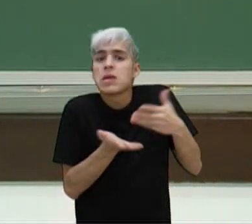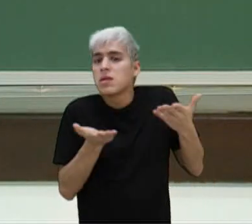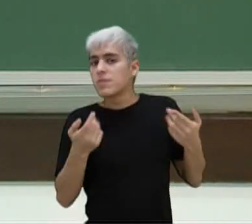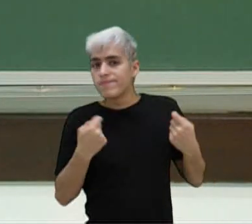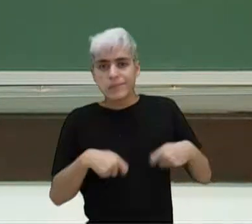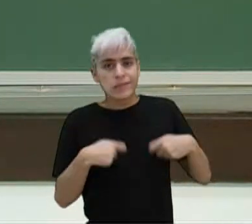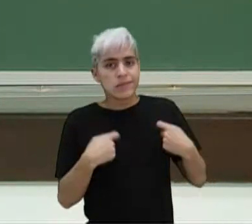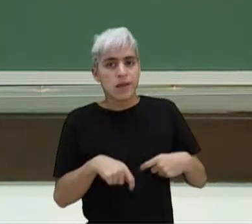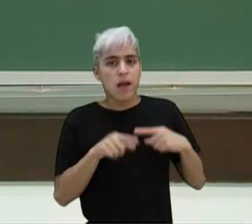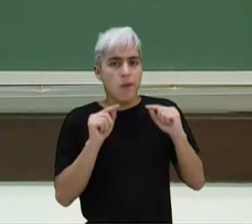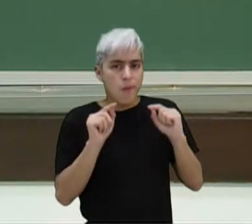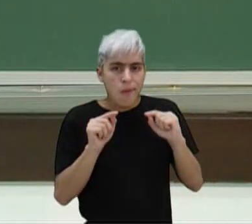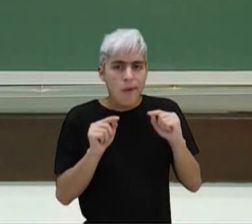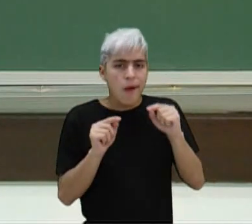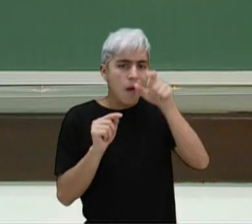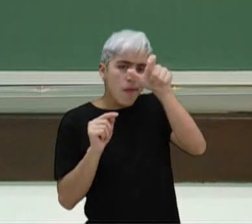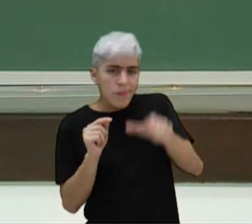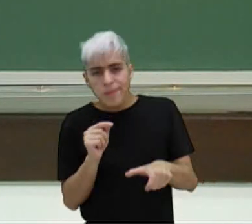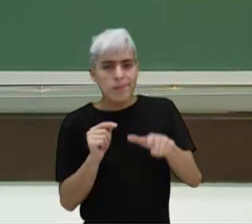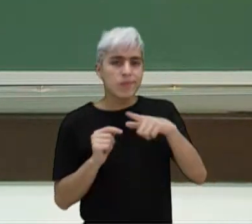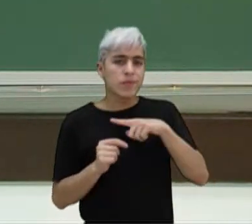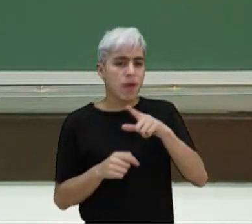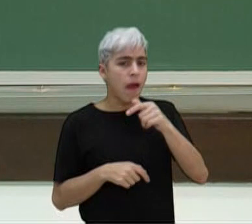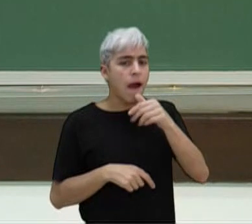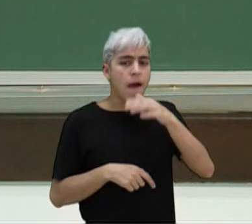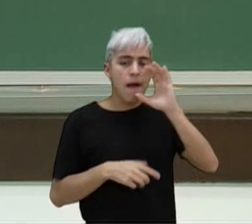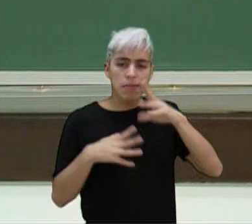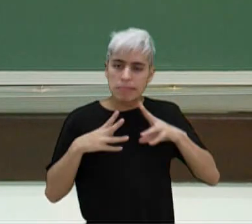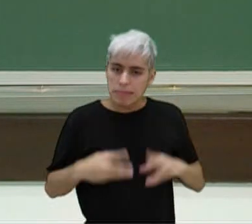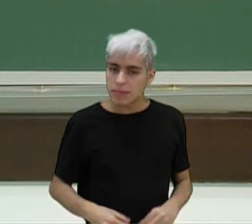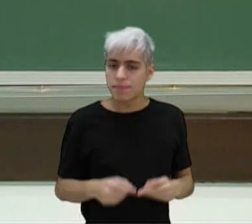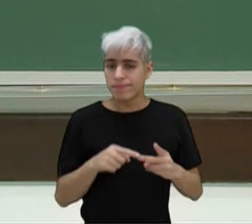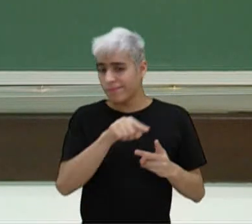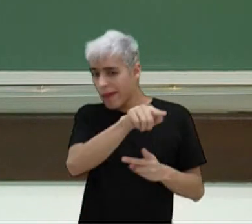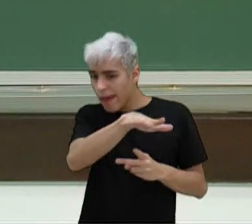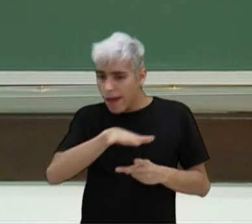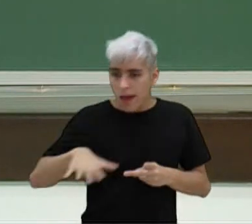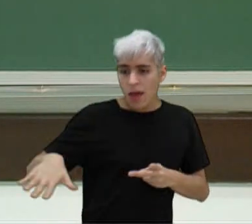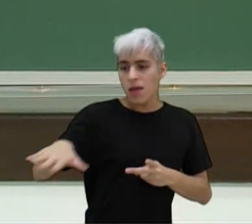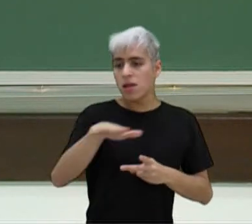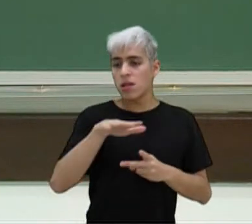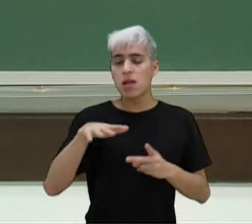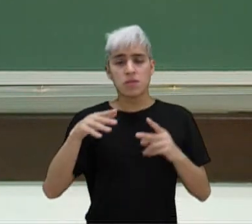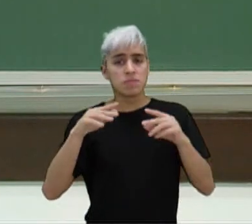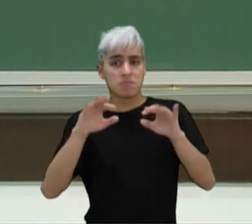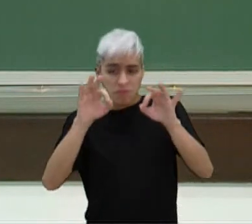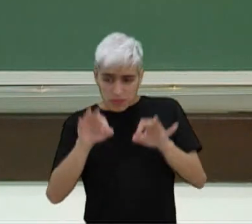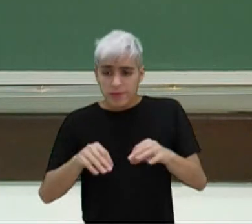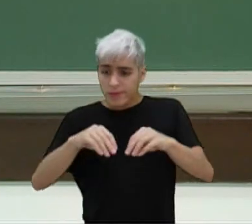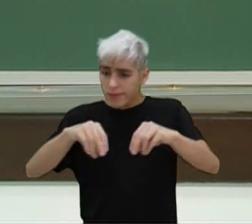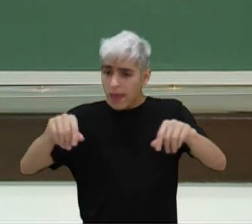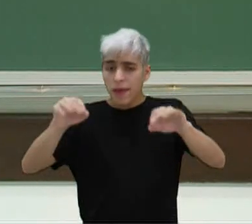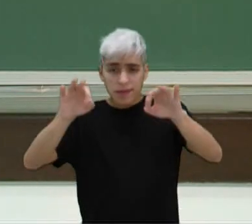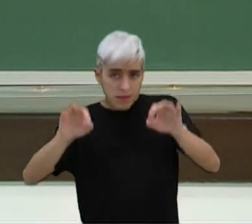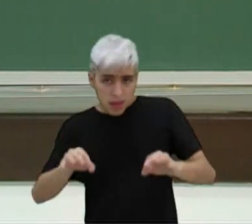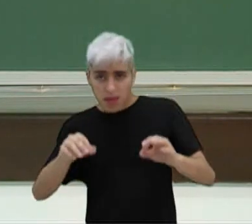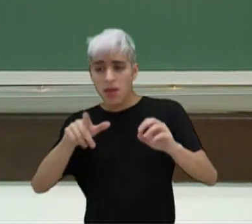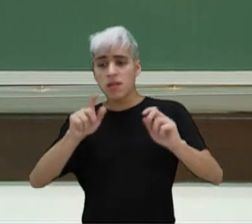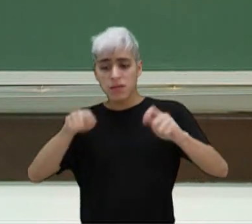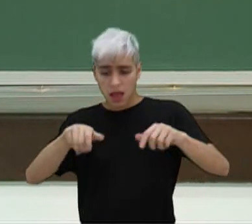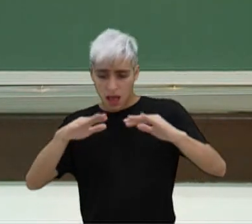necessário, né? Então, que ela tenha lá uma água tratada, que ela tenha uma área de ocupação regular, onde ela possa ter lá a